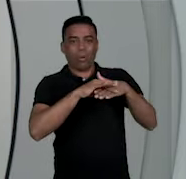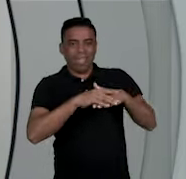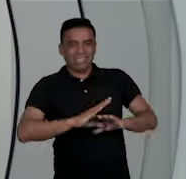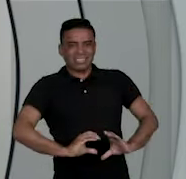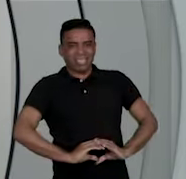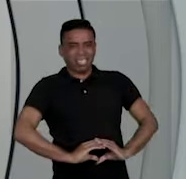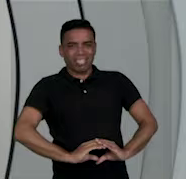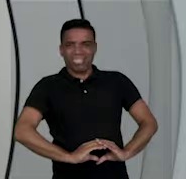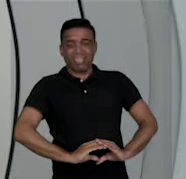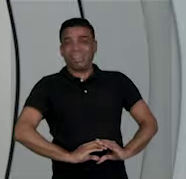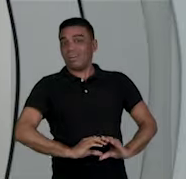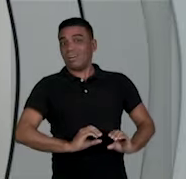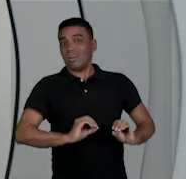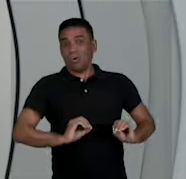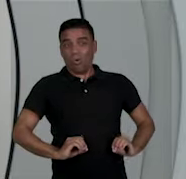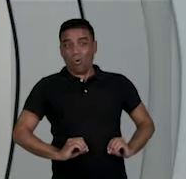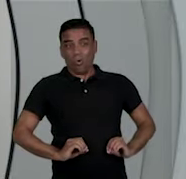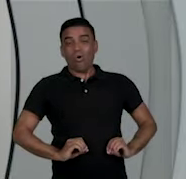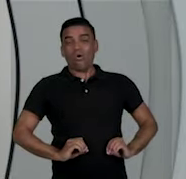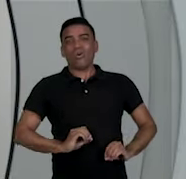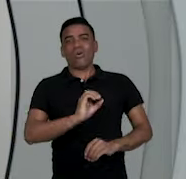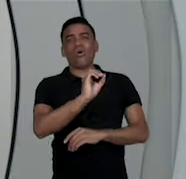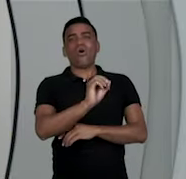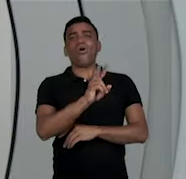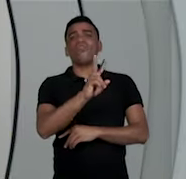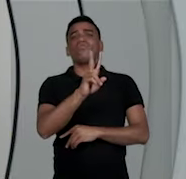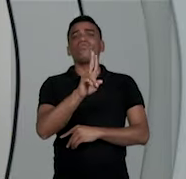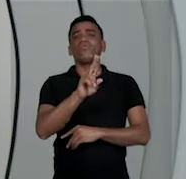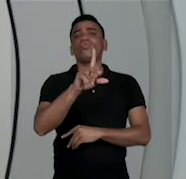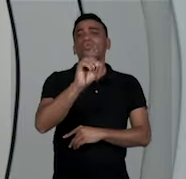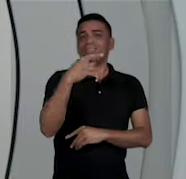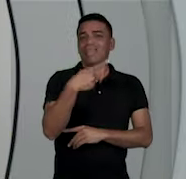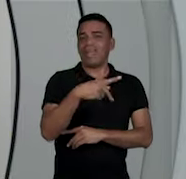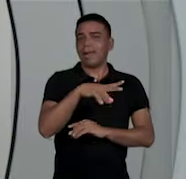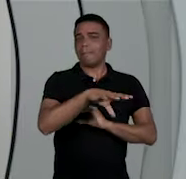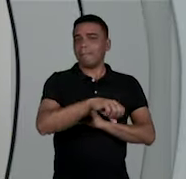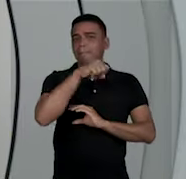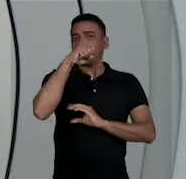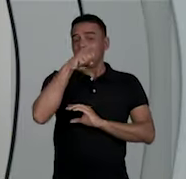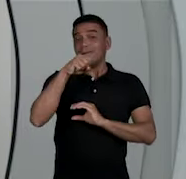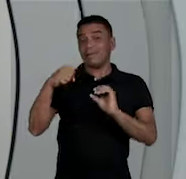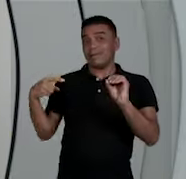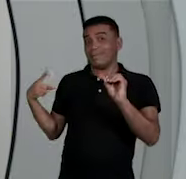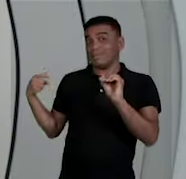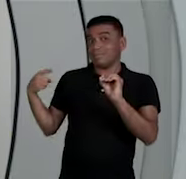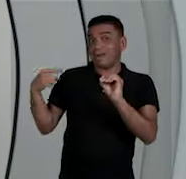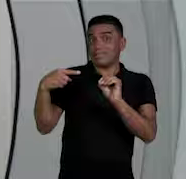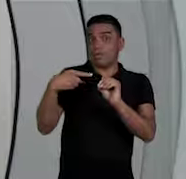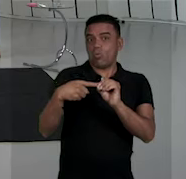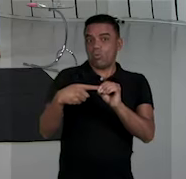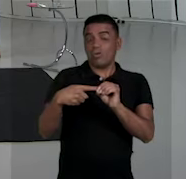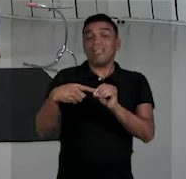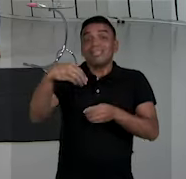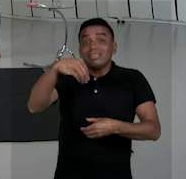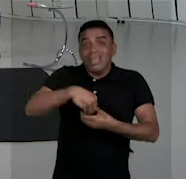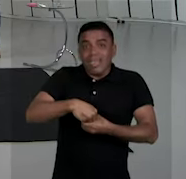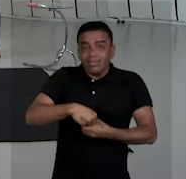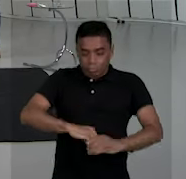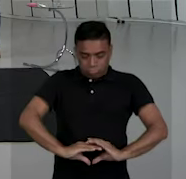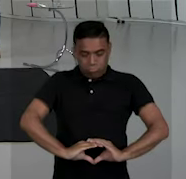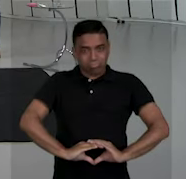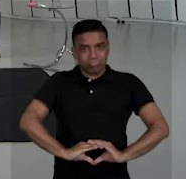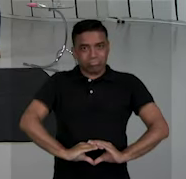A gente usa o próprio óvulo dela no ciclo menstrual e tenta inseminar com o espermatozoide dentro do útero mesmo. Pode